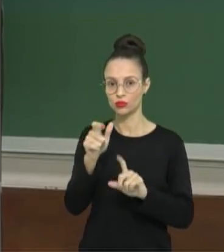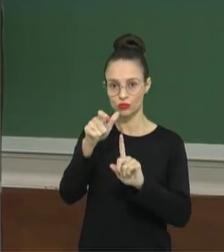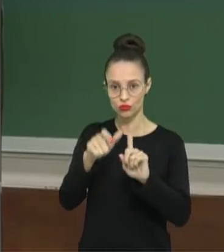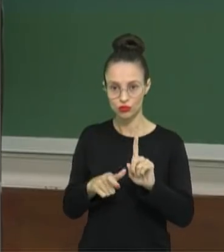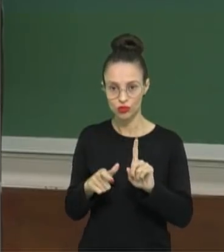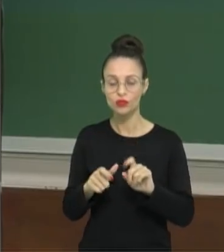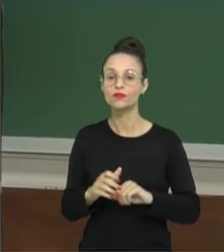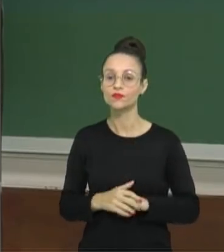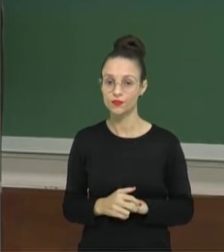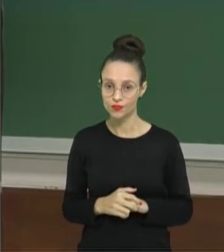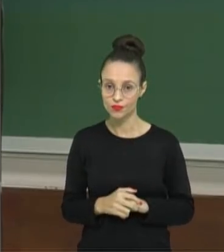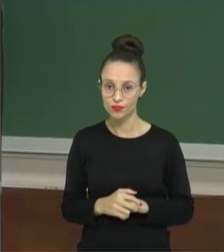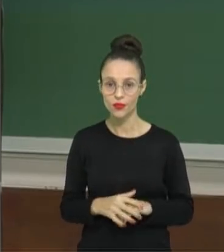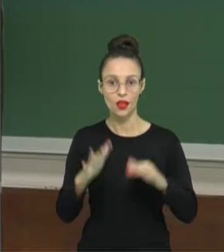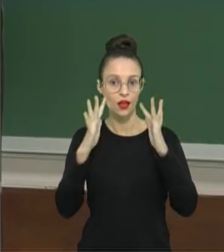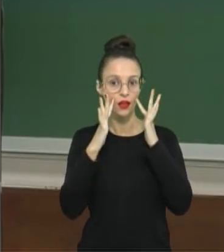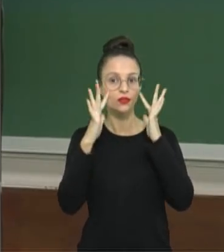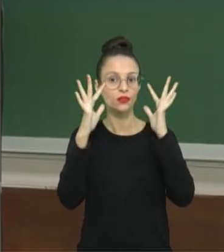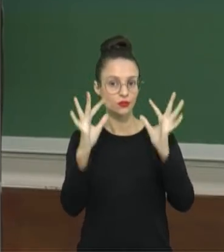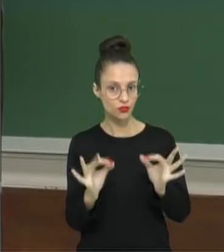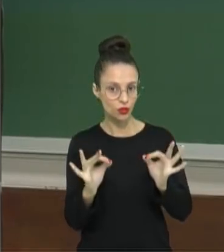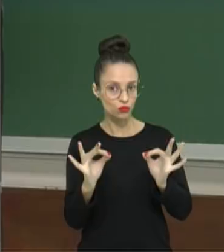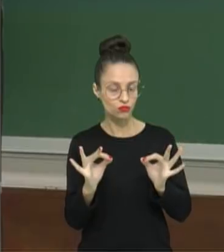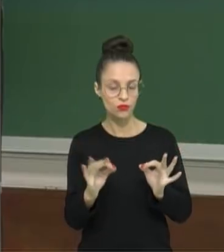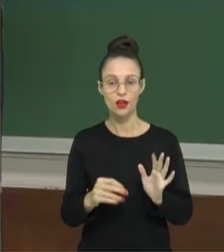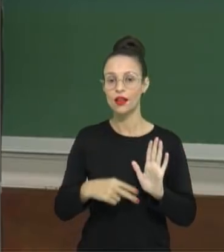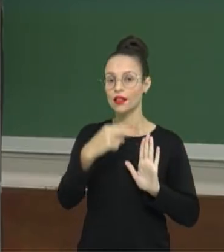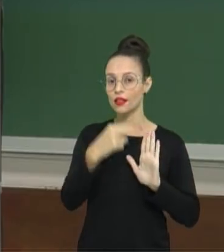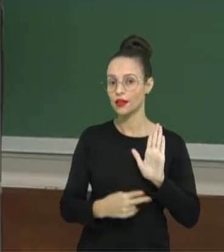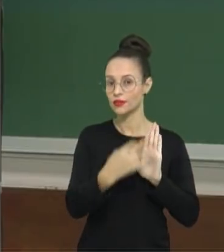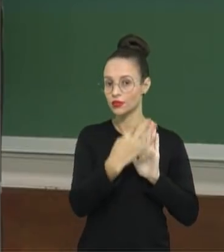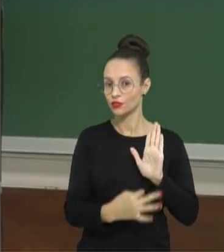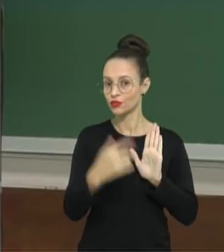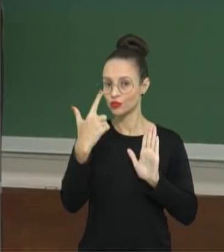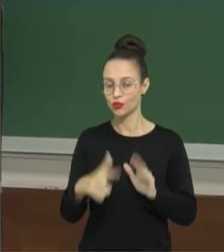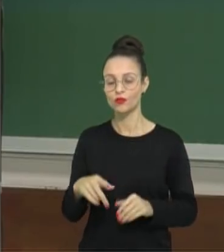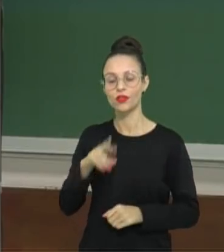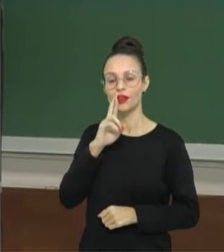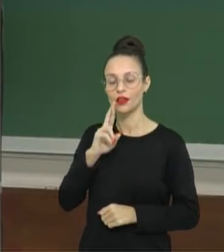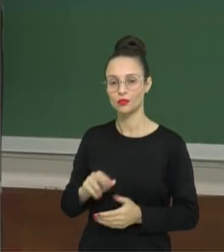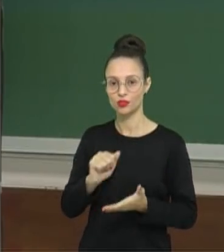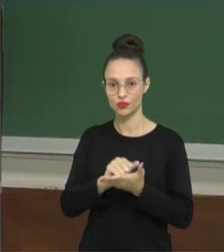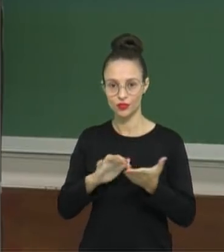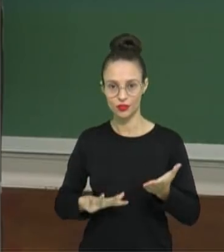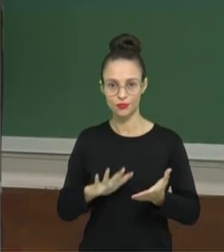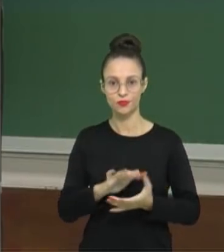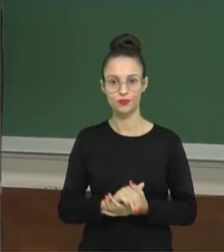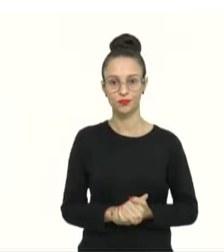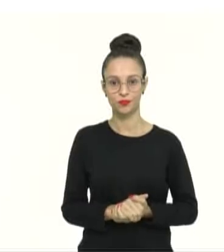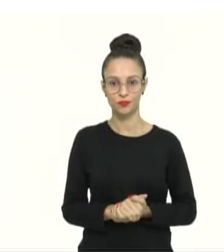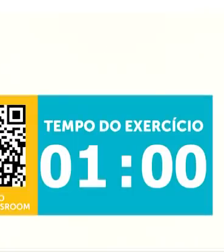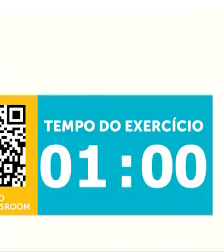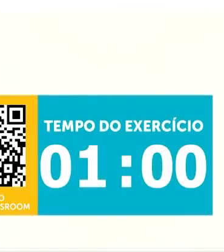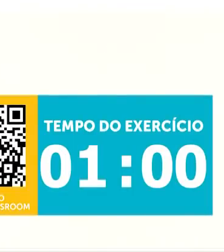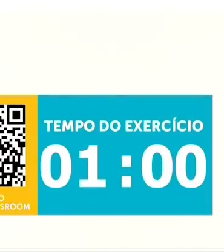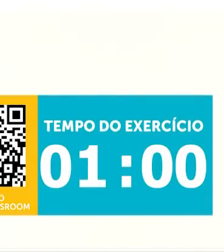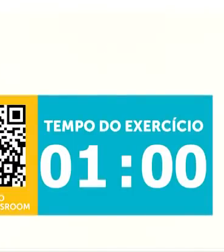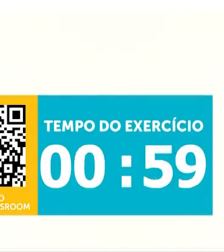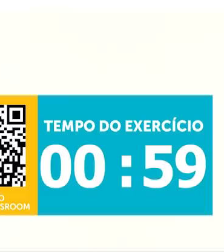também. Então, presta bastante atenção, releia o texto e faça as questões aí no seu caderno.